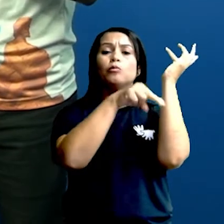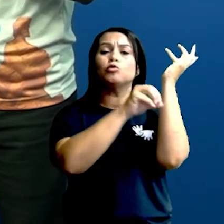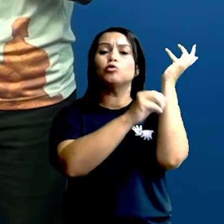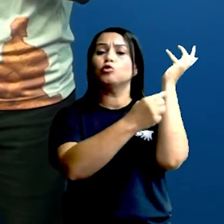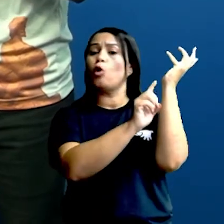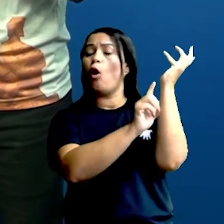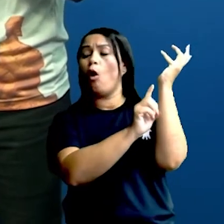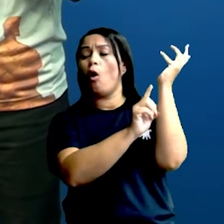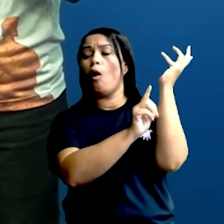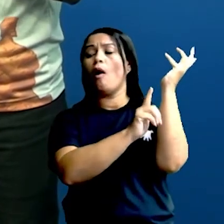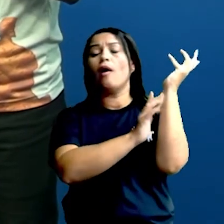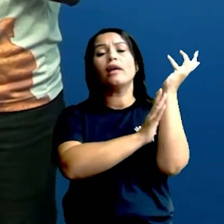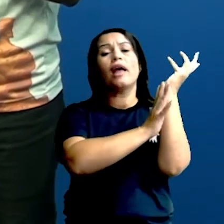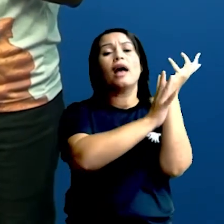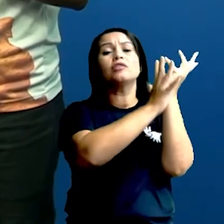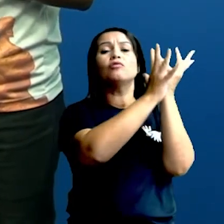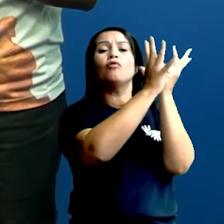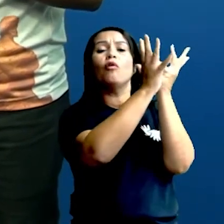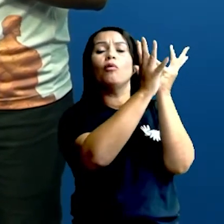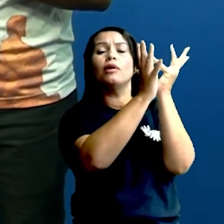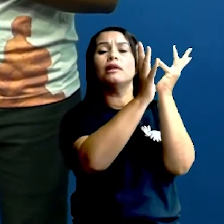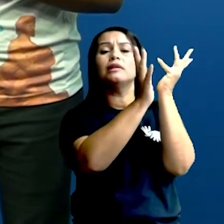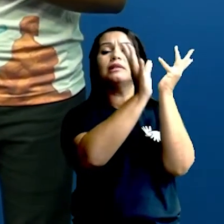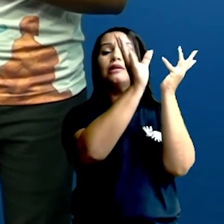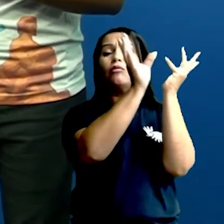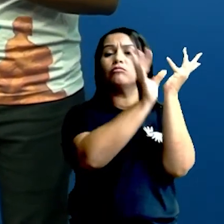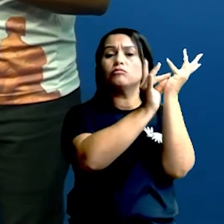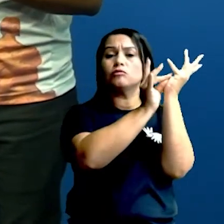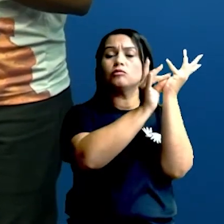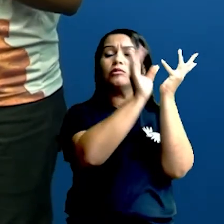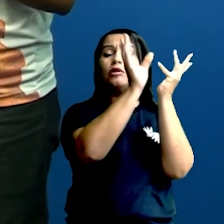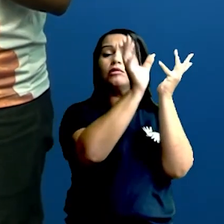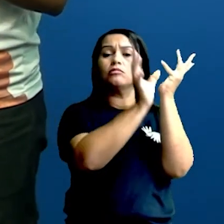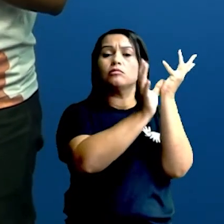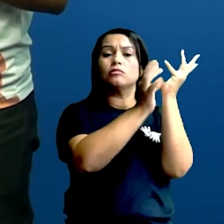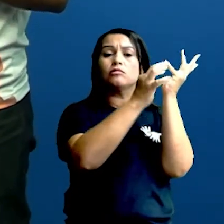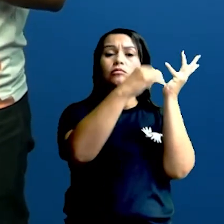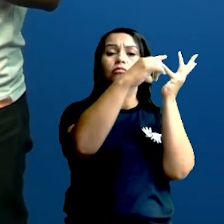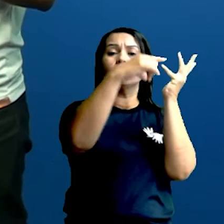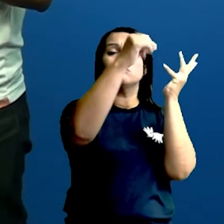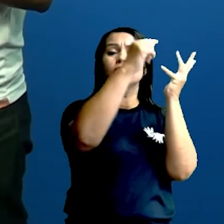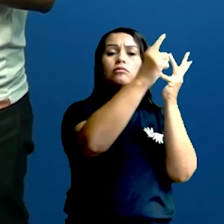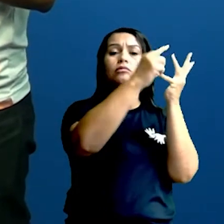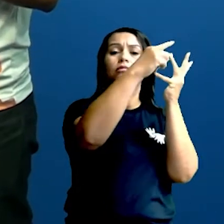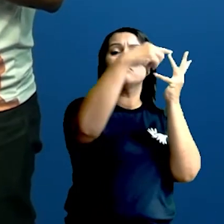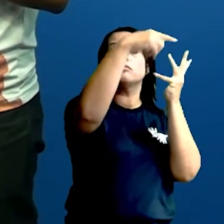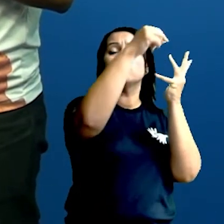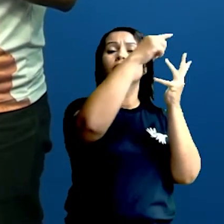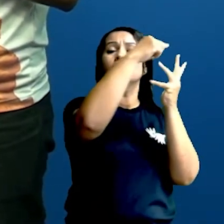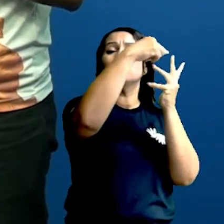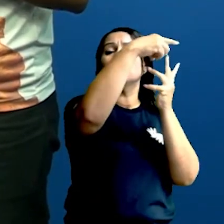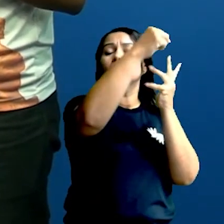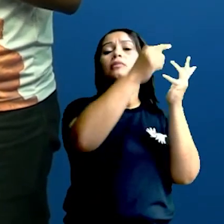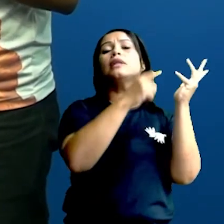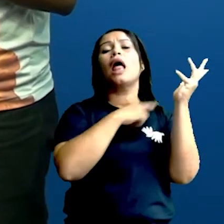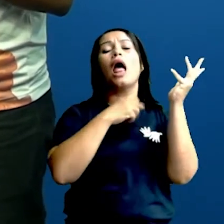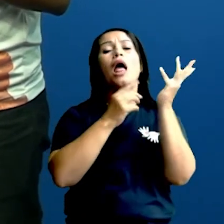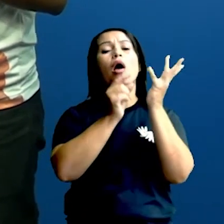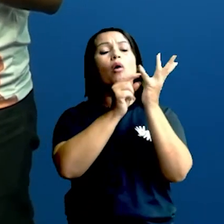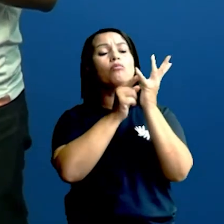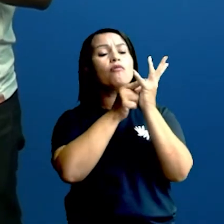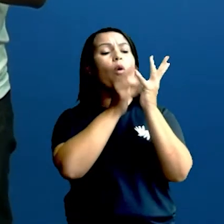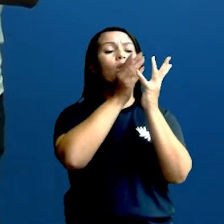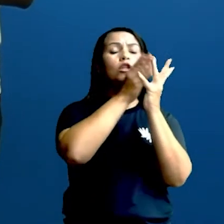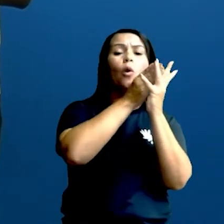a região que as folhas se inserem em um caule, o entrenó, aquela região que fica entre uma folha